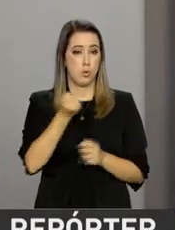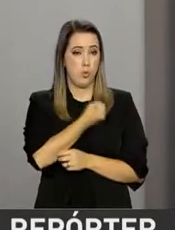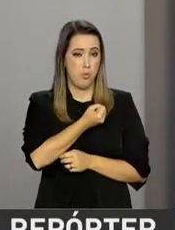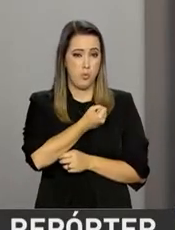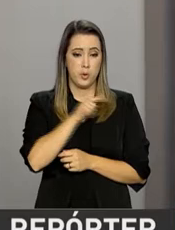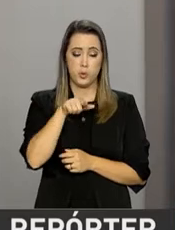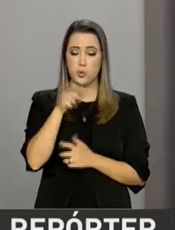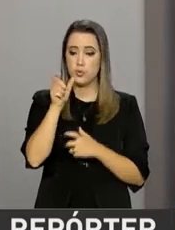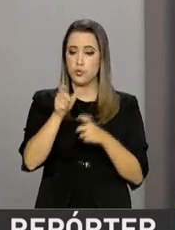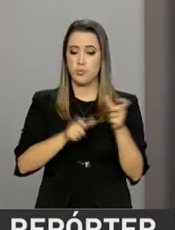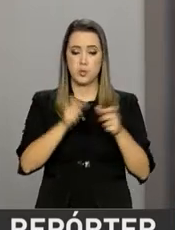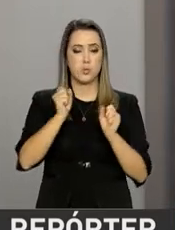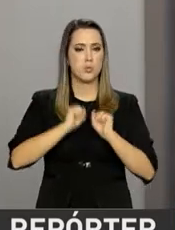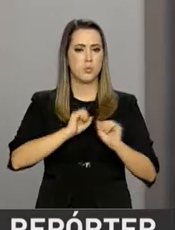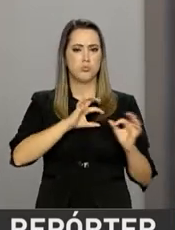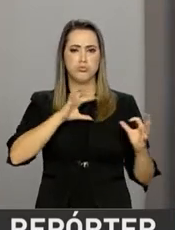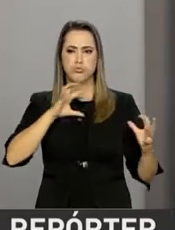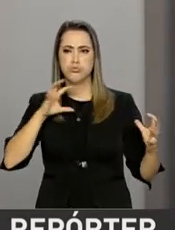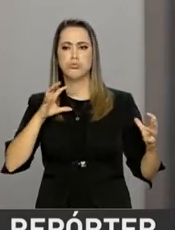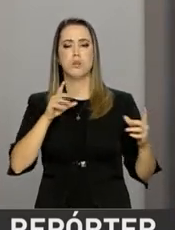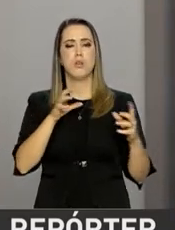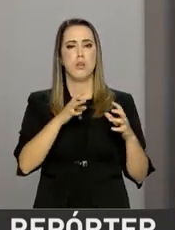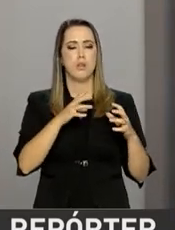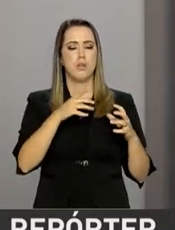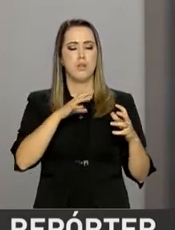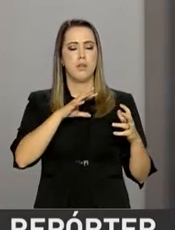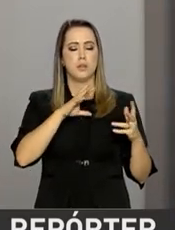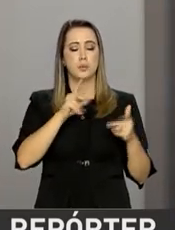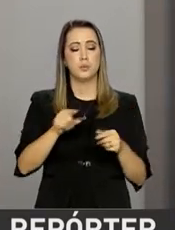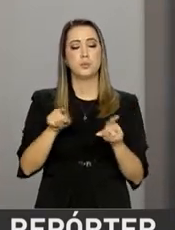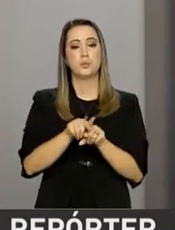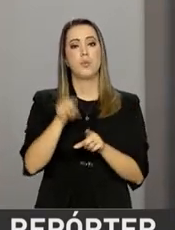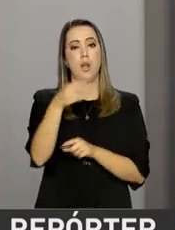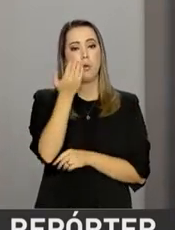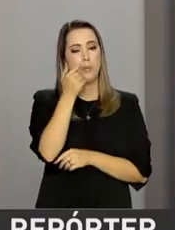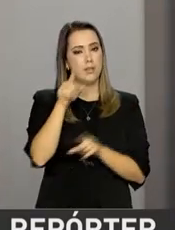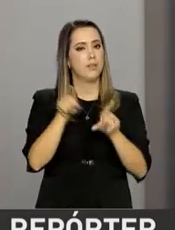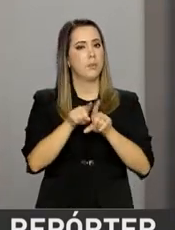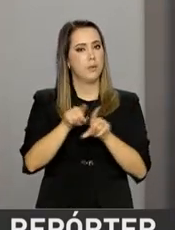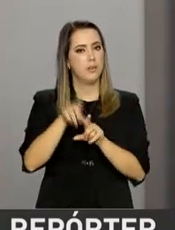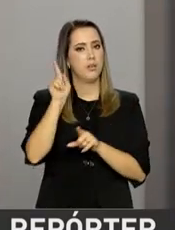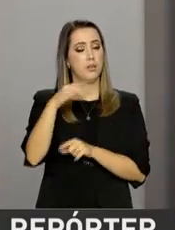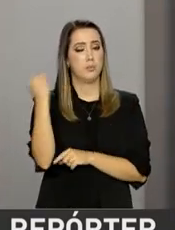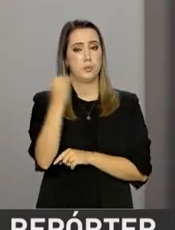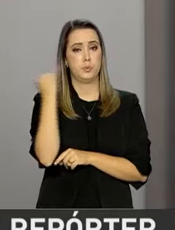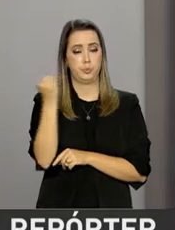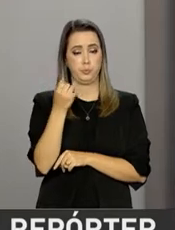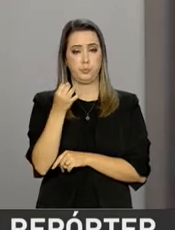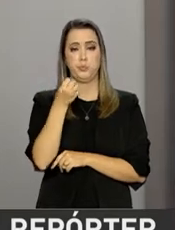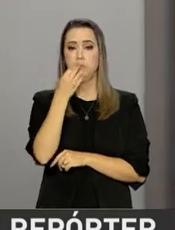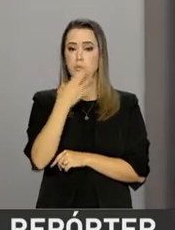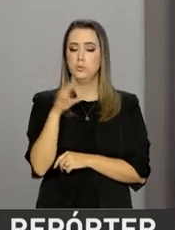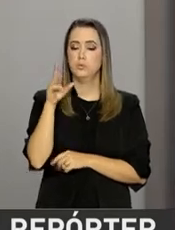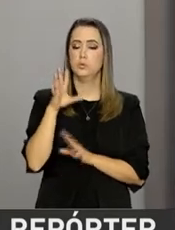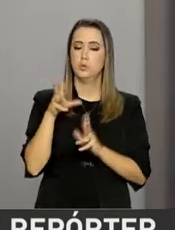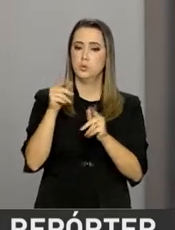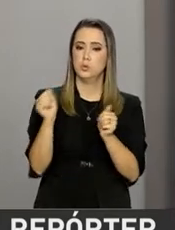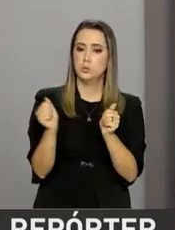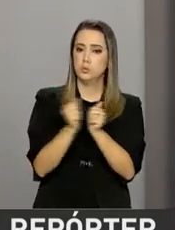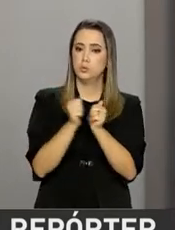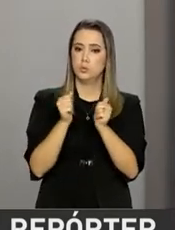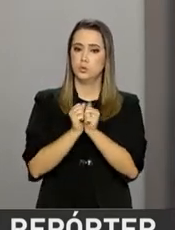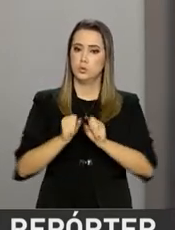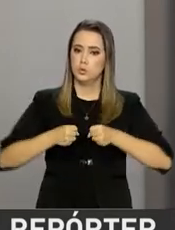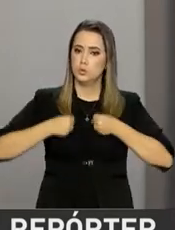meios de hospedagem tem um sistema de gastronomia que é considerado o terceiro pólo gastronômico do brasil então tudo isso junto e